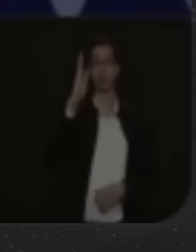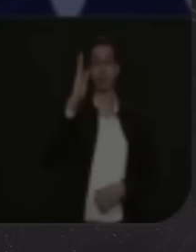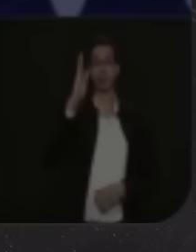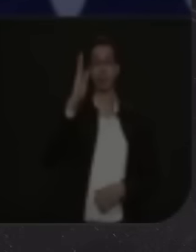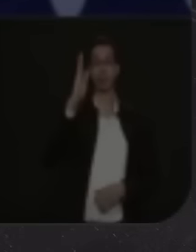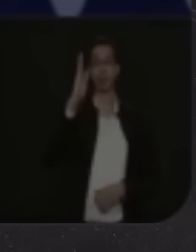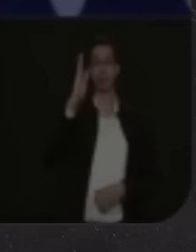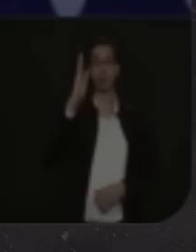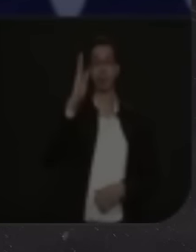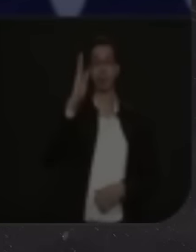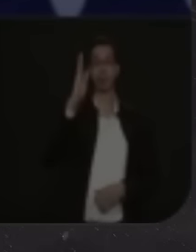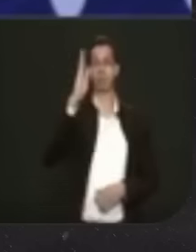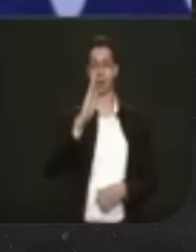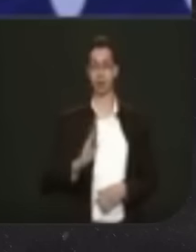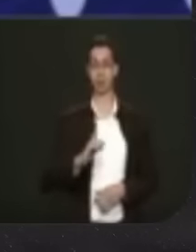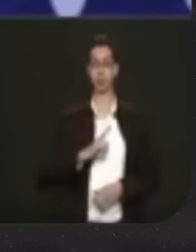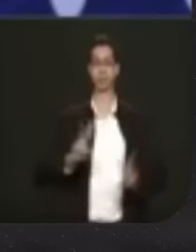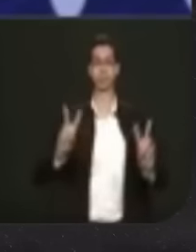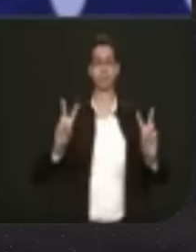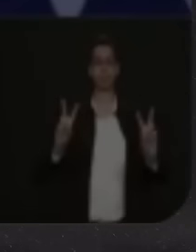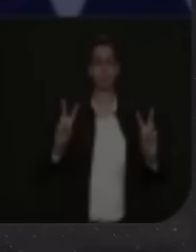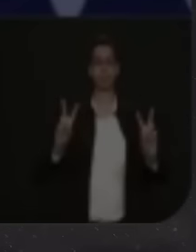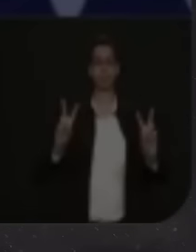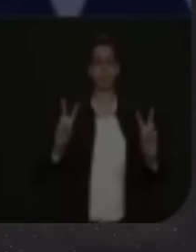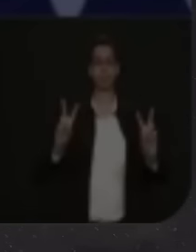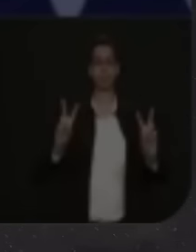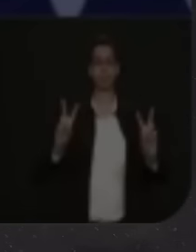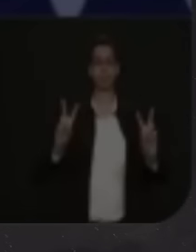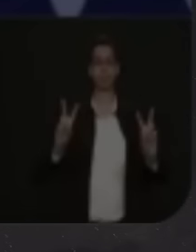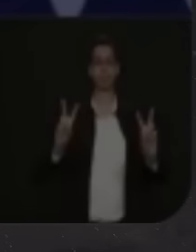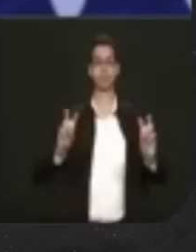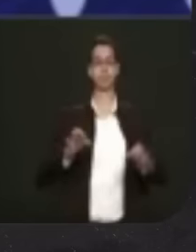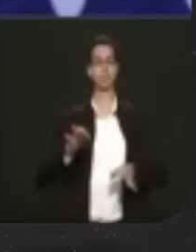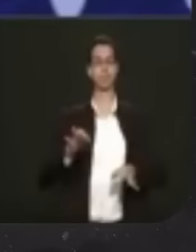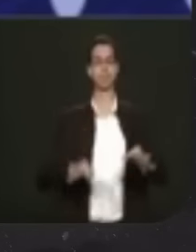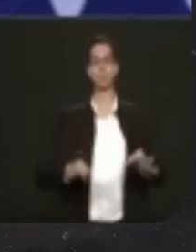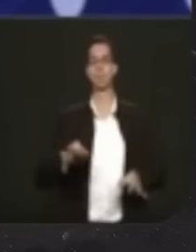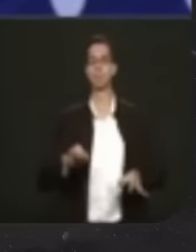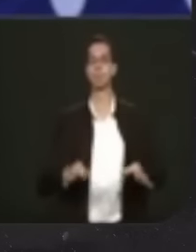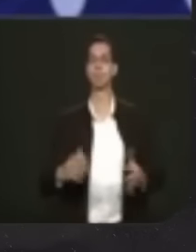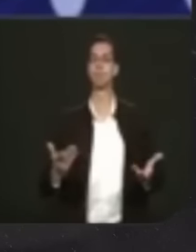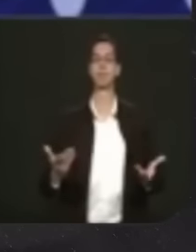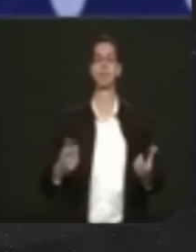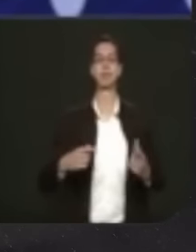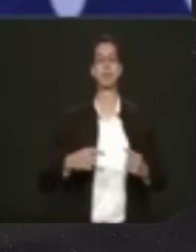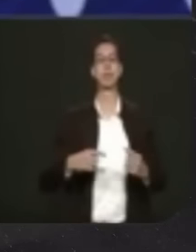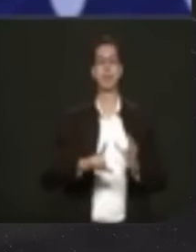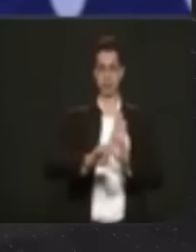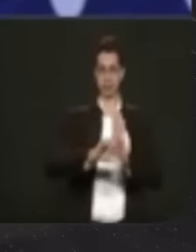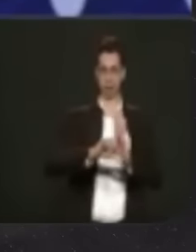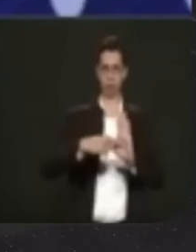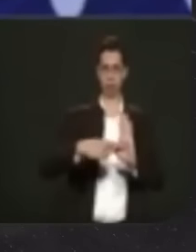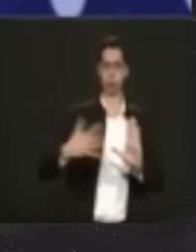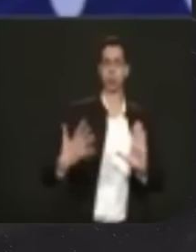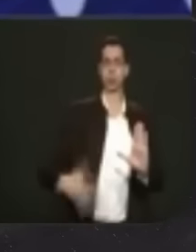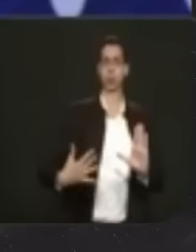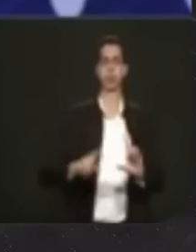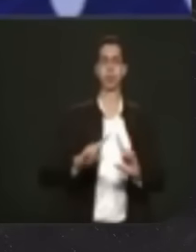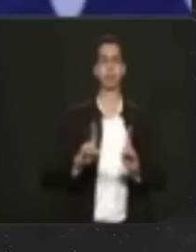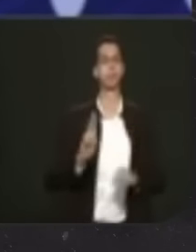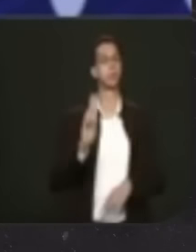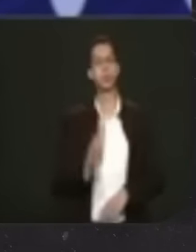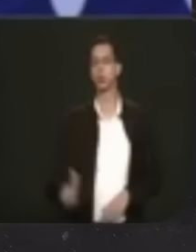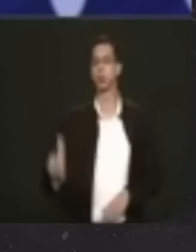ele é Goiano tá explicado e parabéns César muitas leis não são aplicadas e o que a gente precisa